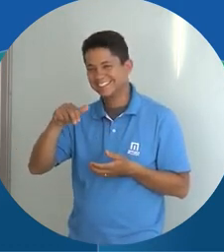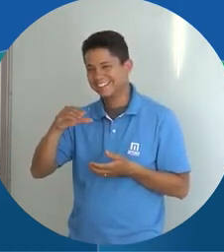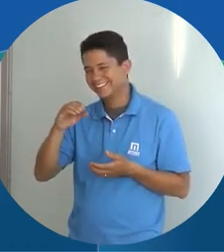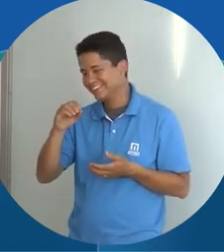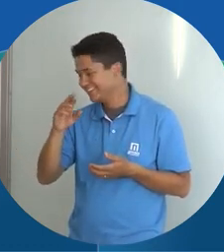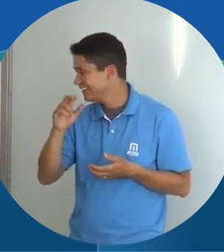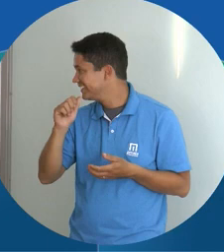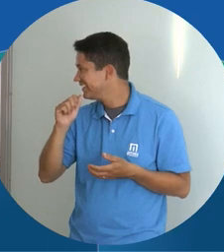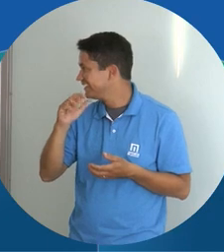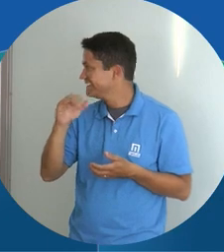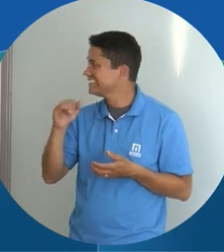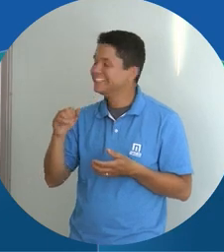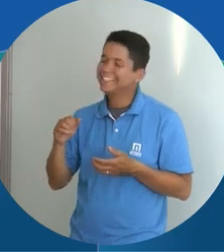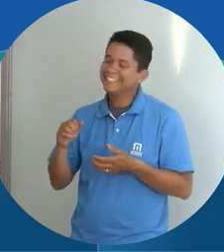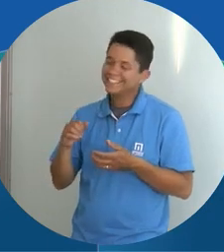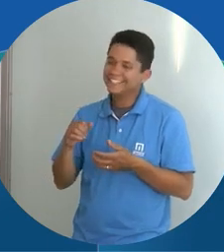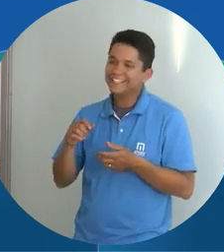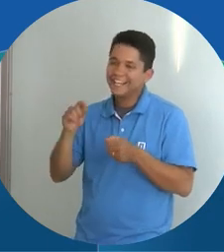mil estacas, né?